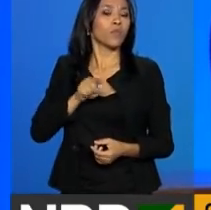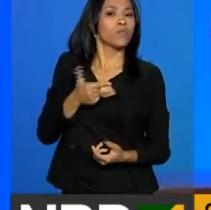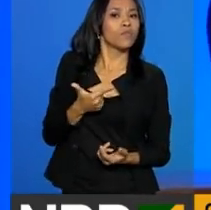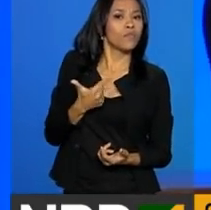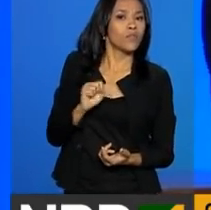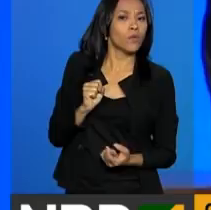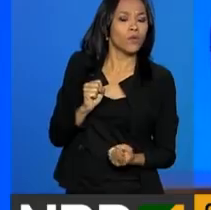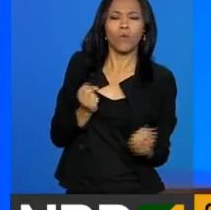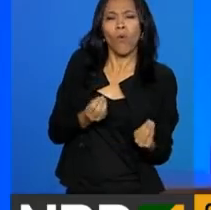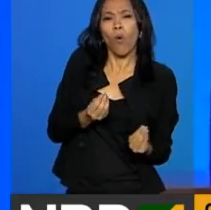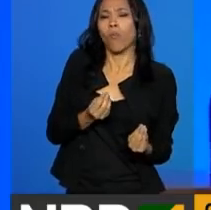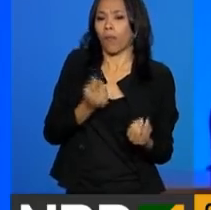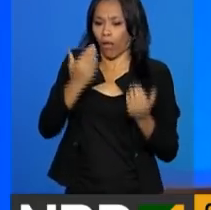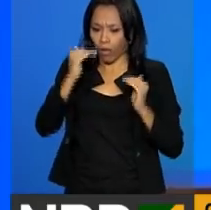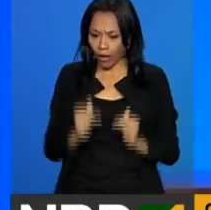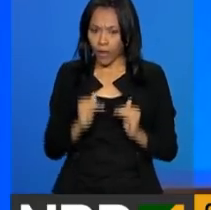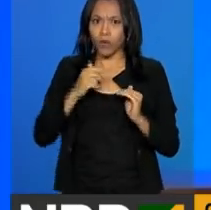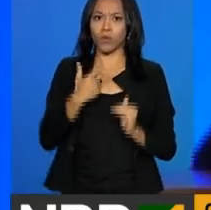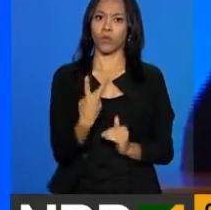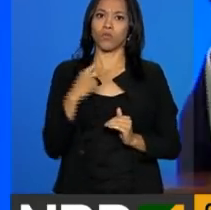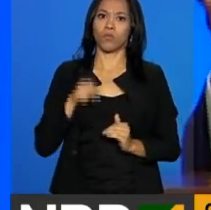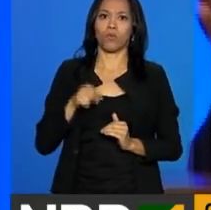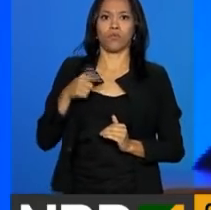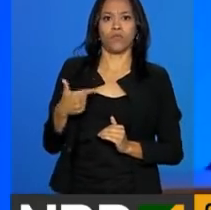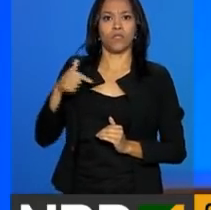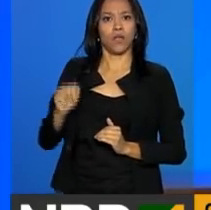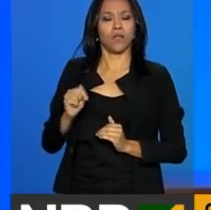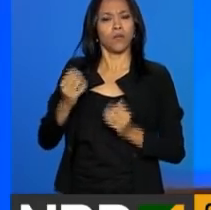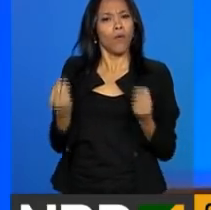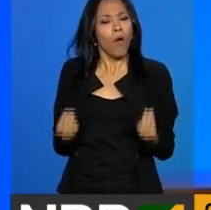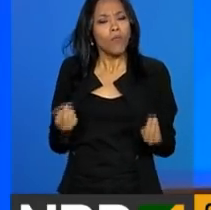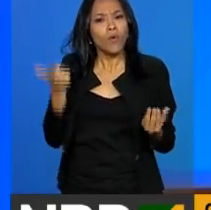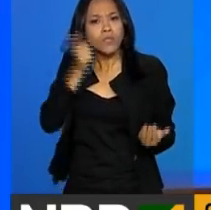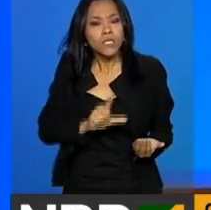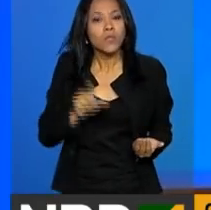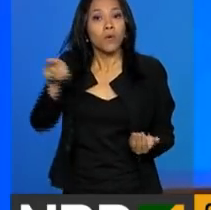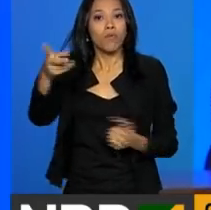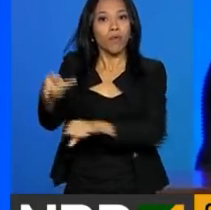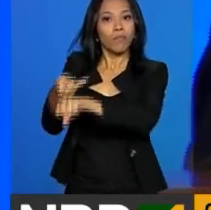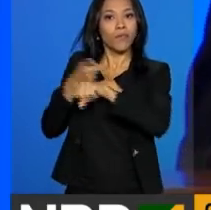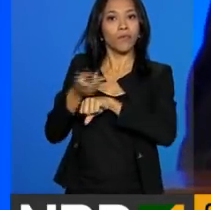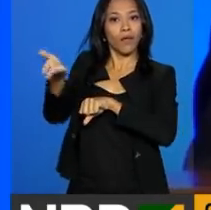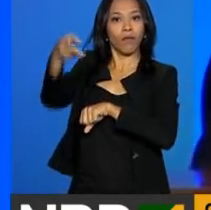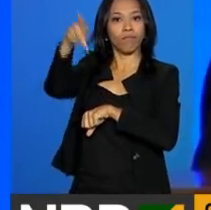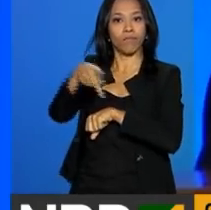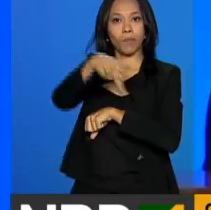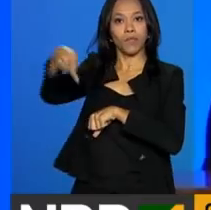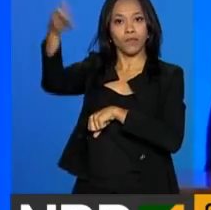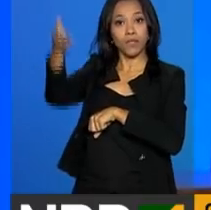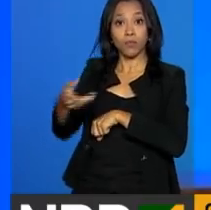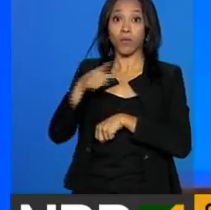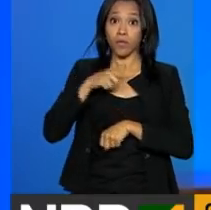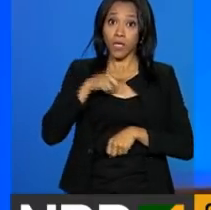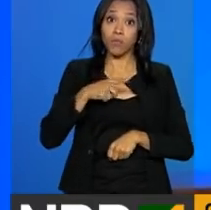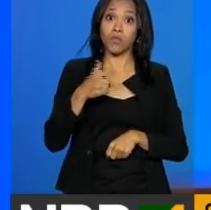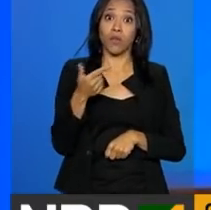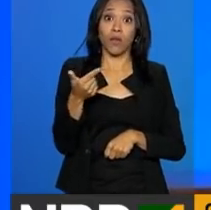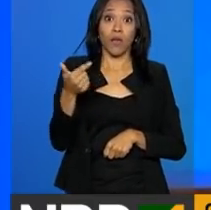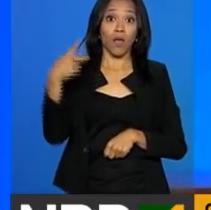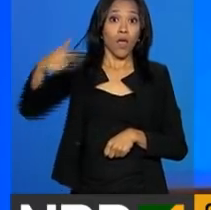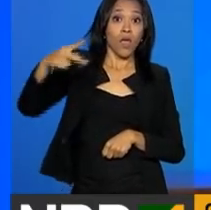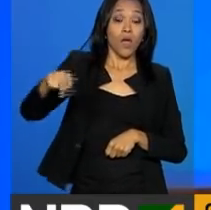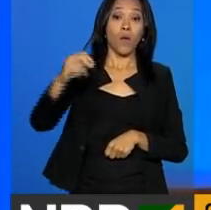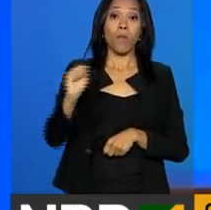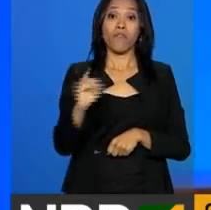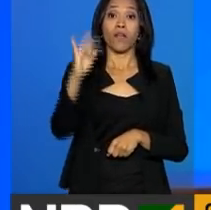para 2.627 nós temos uma inflação anual no nosso país de 25% não conseguimos a